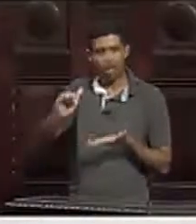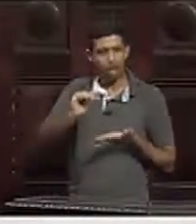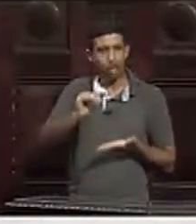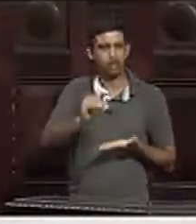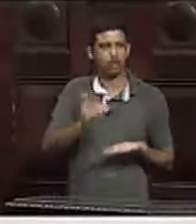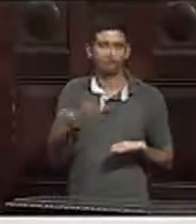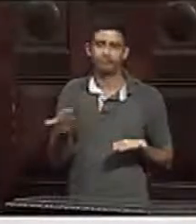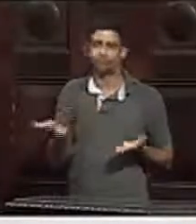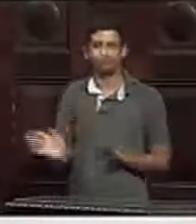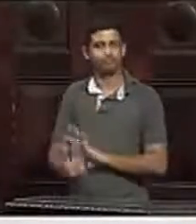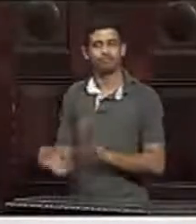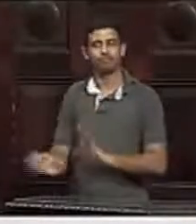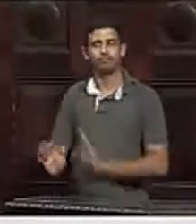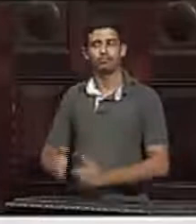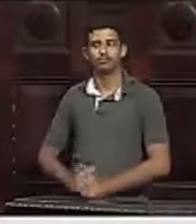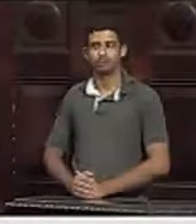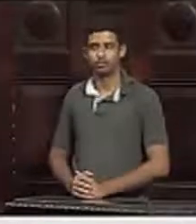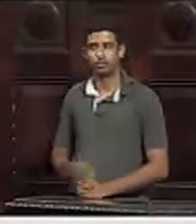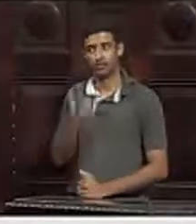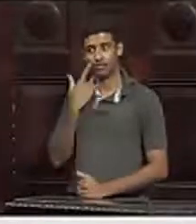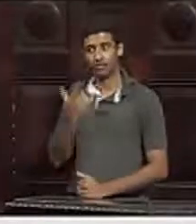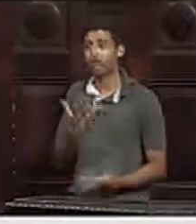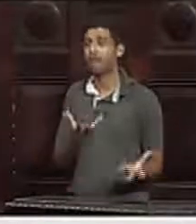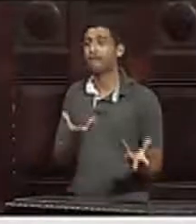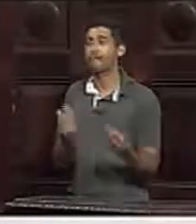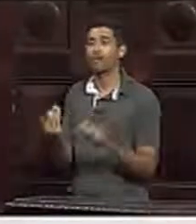Numa aliança com as polícias locais,